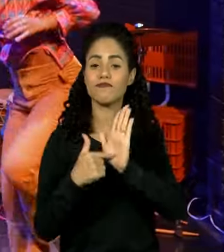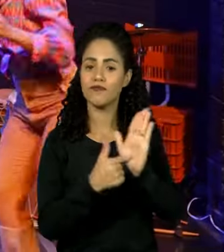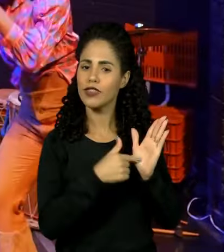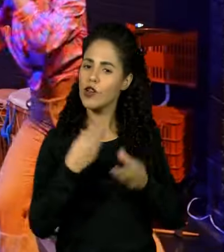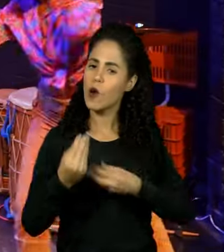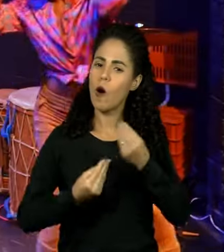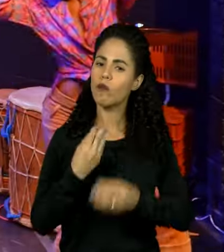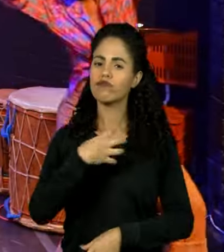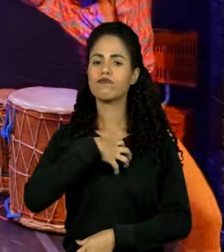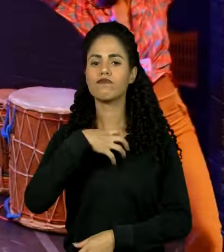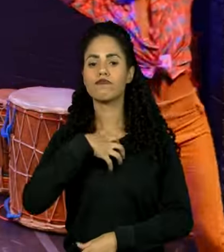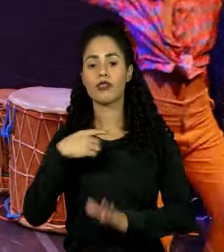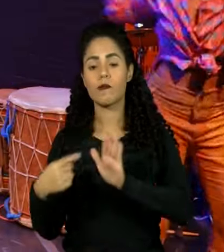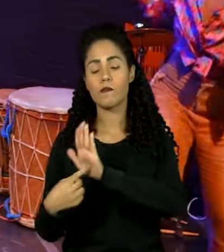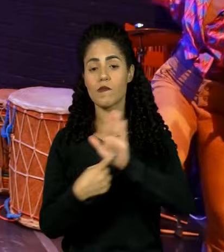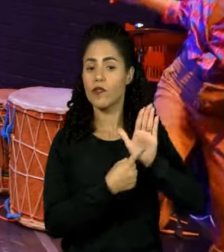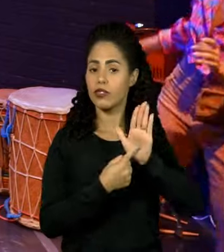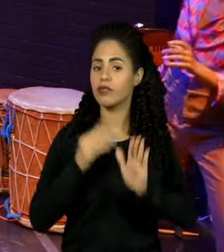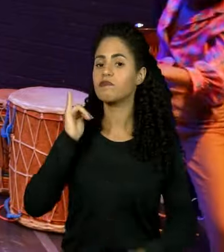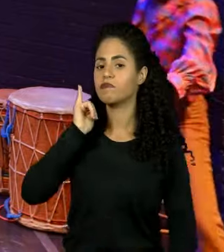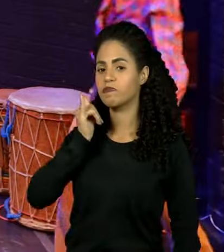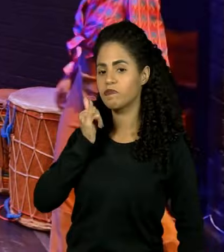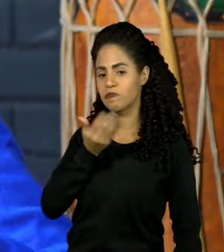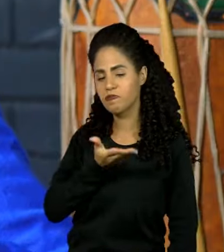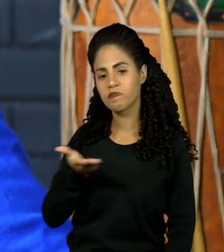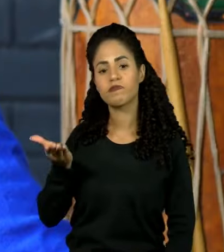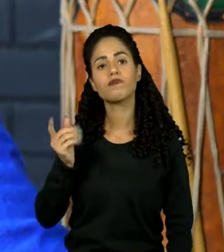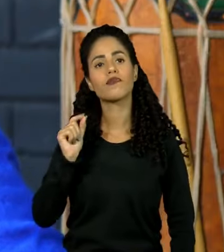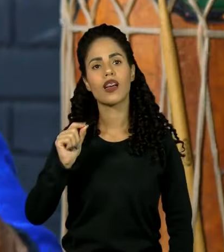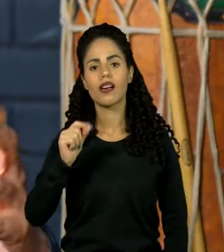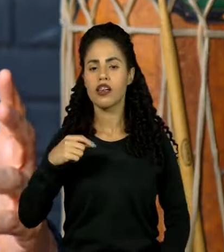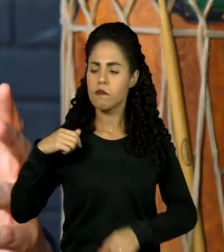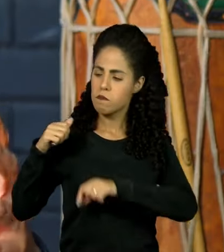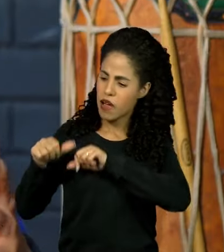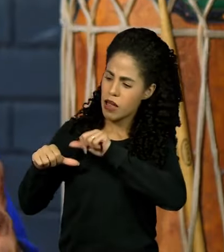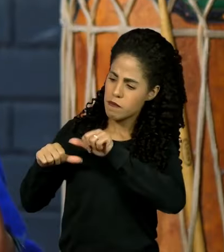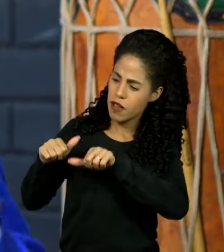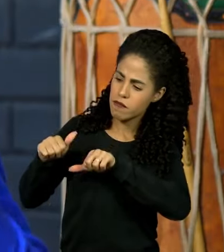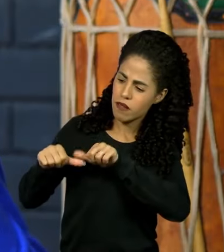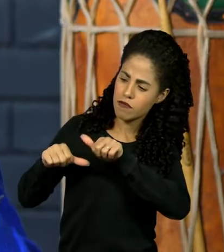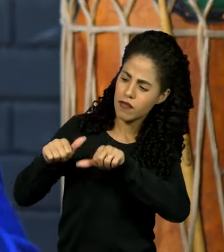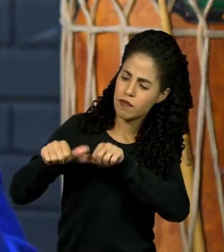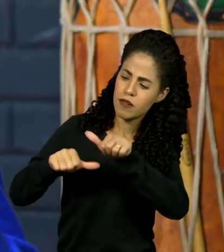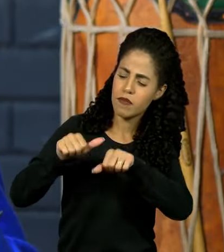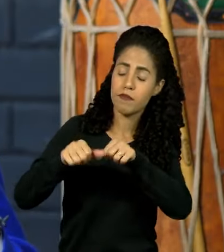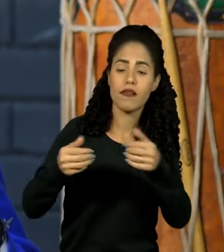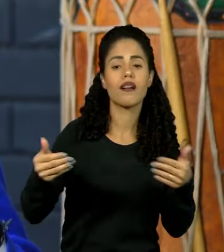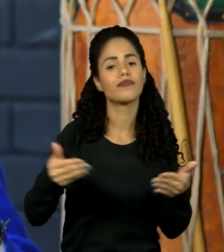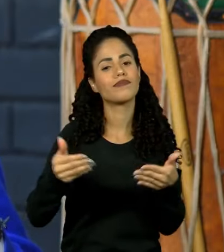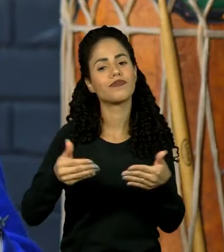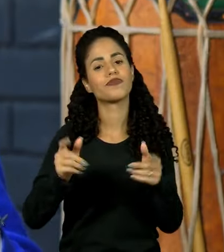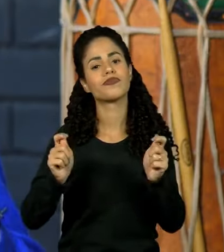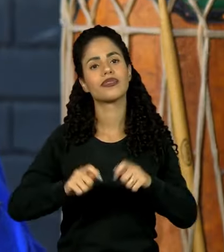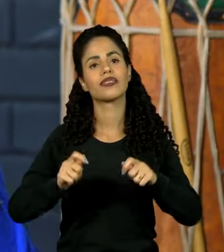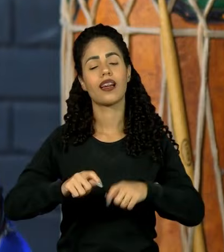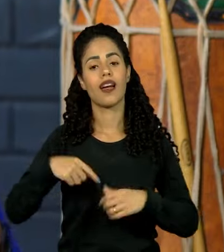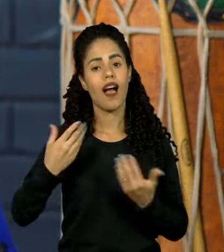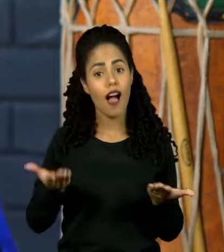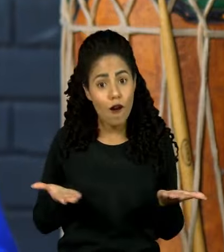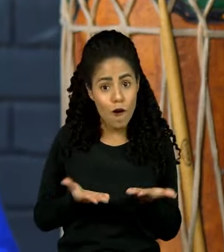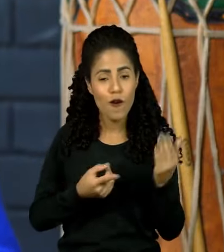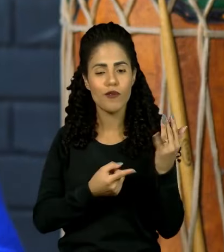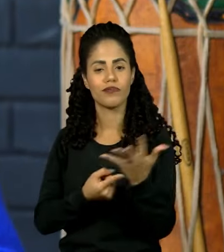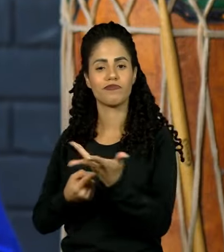desenvolvem e trazem essa narrativa o mundo passou por tantas coisas né quem sabe a gente possa com com a